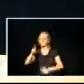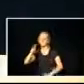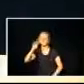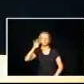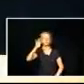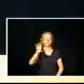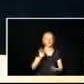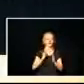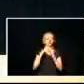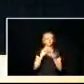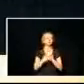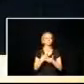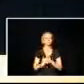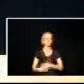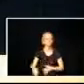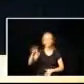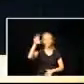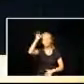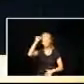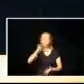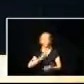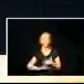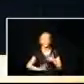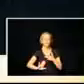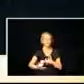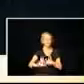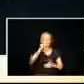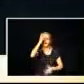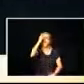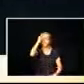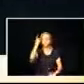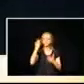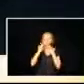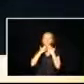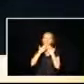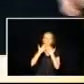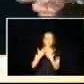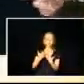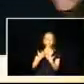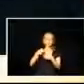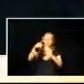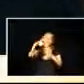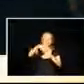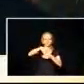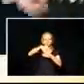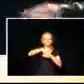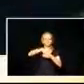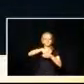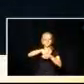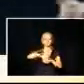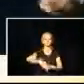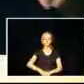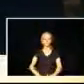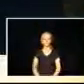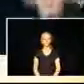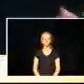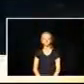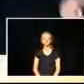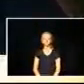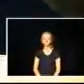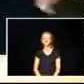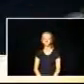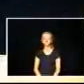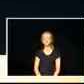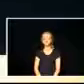aproveitar aqueles que pedem votos. Tanto é que se ganha de uma cidade para outra, ele busca os petistas de outra